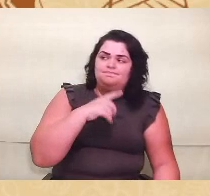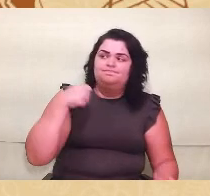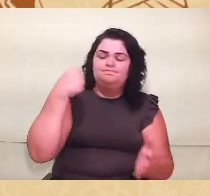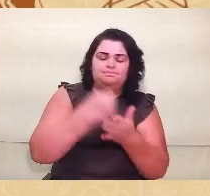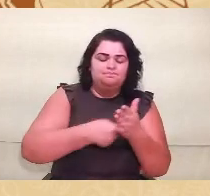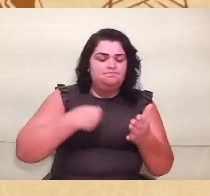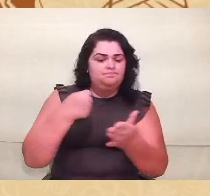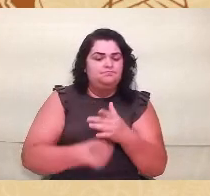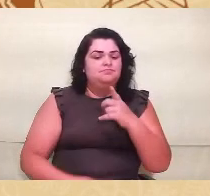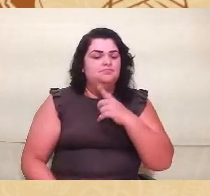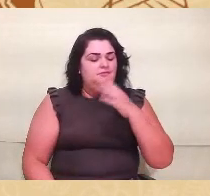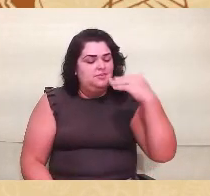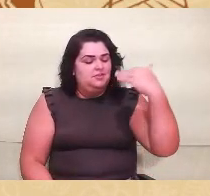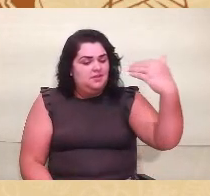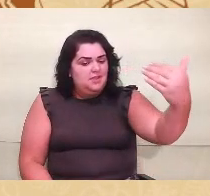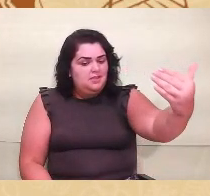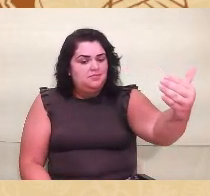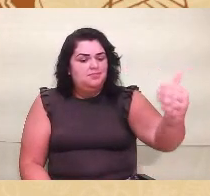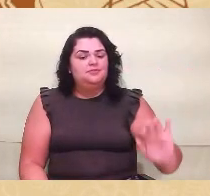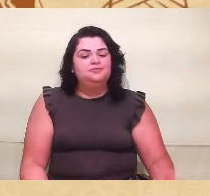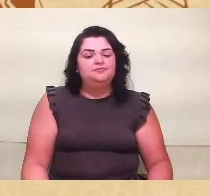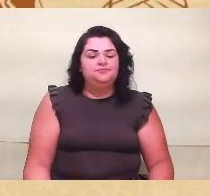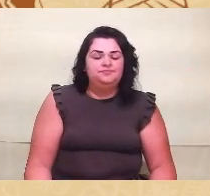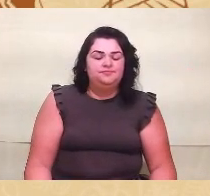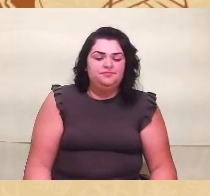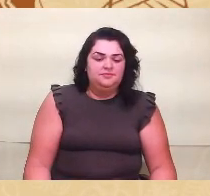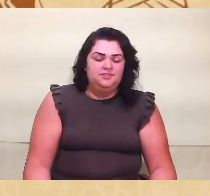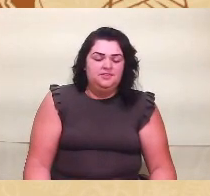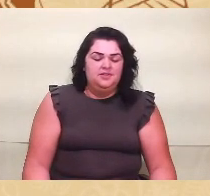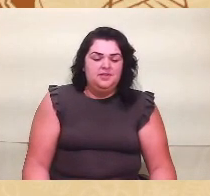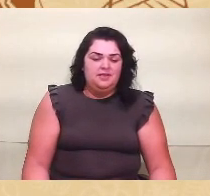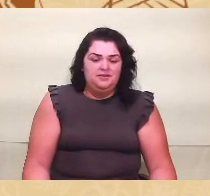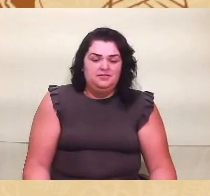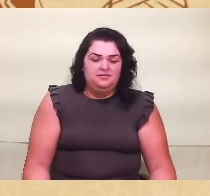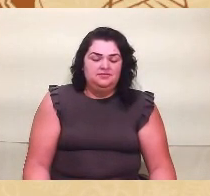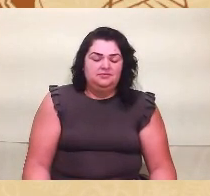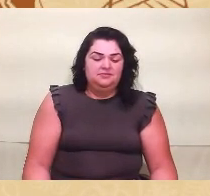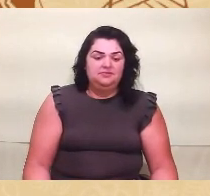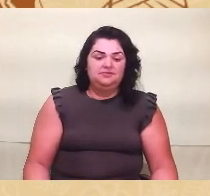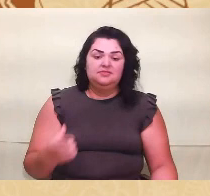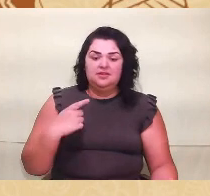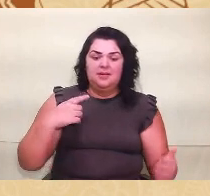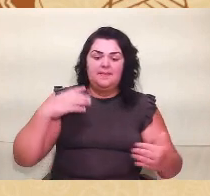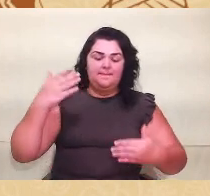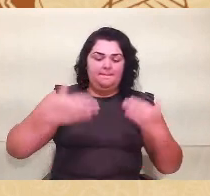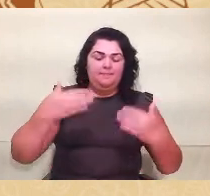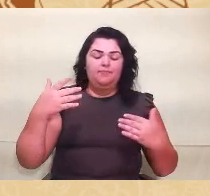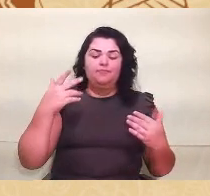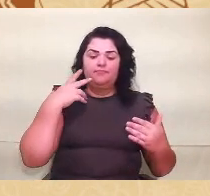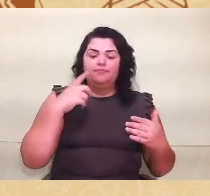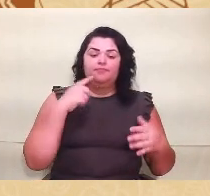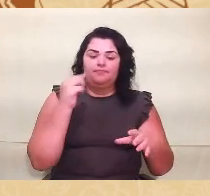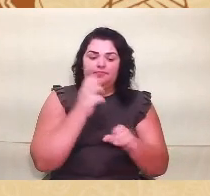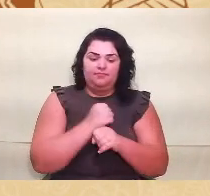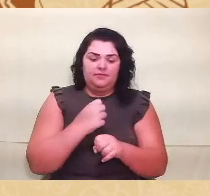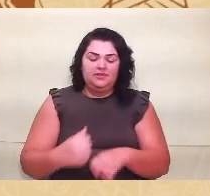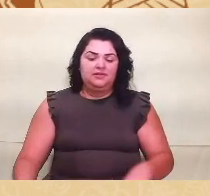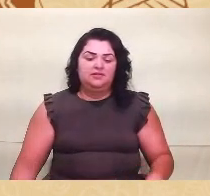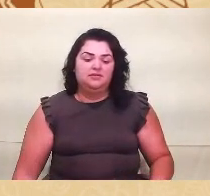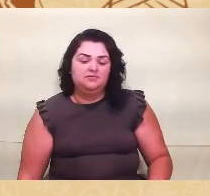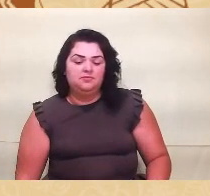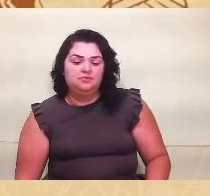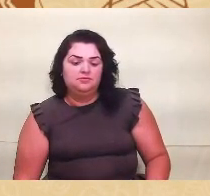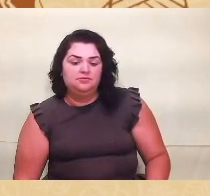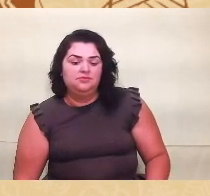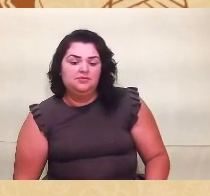frente, como é que a gente faz os enfrentamentos, né, ao capitalismo em relação